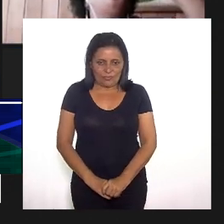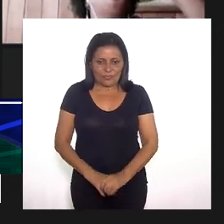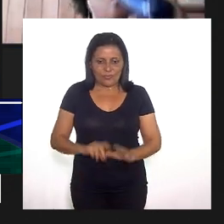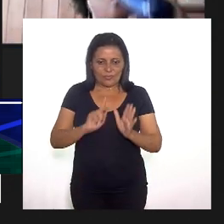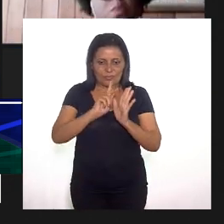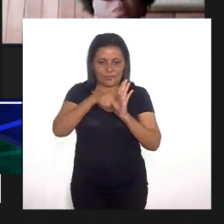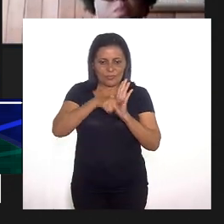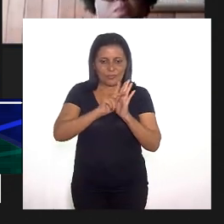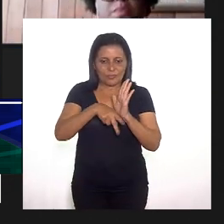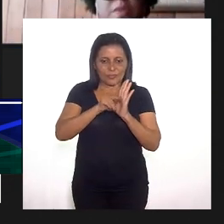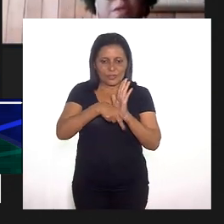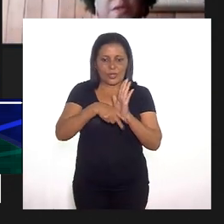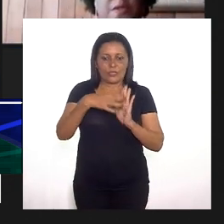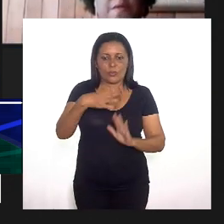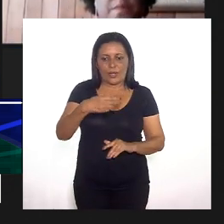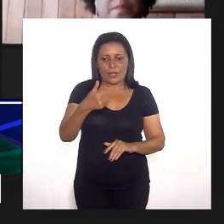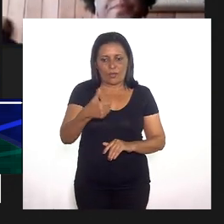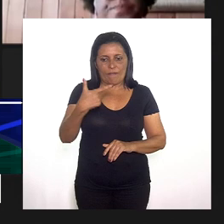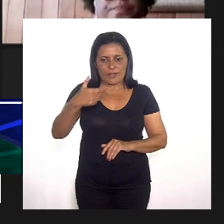Projeto 4127, Márcio.